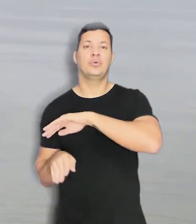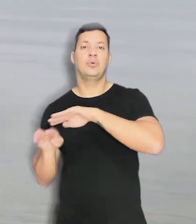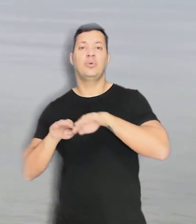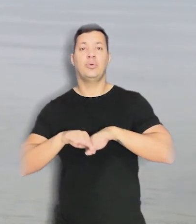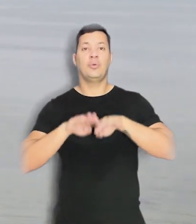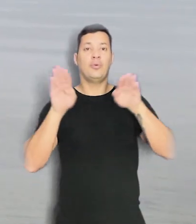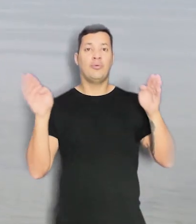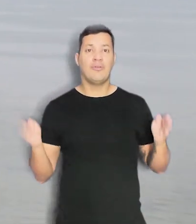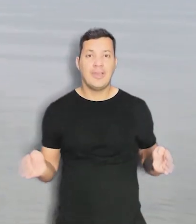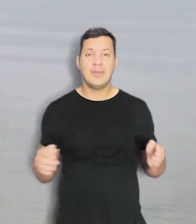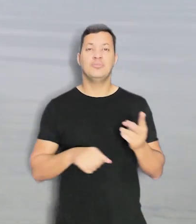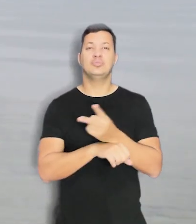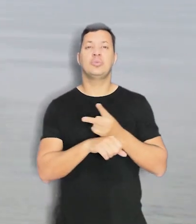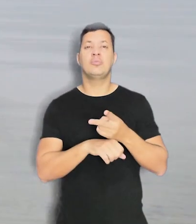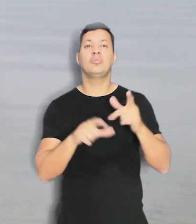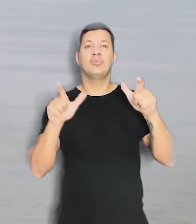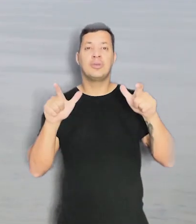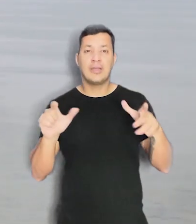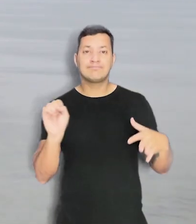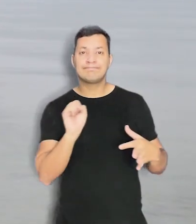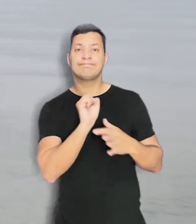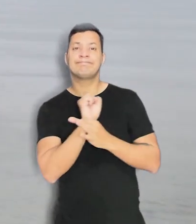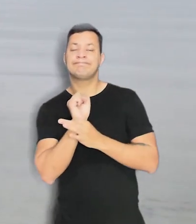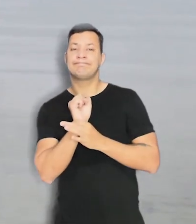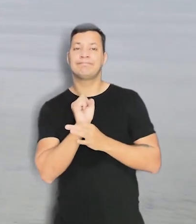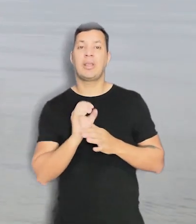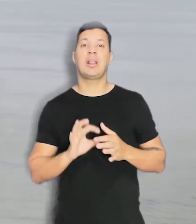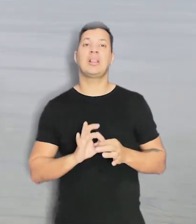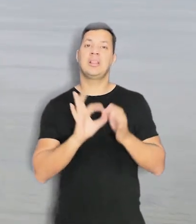por ínvio sertão.